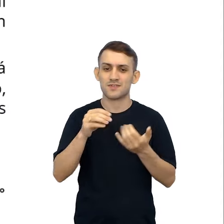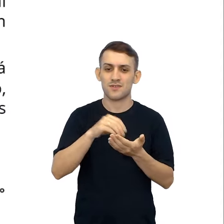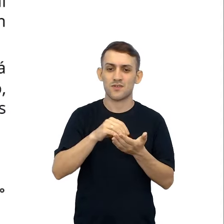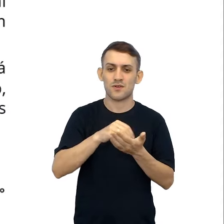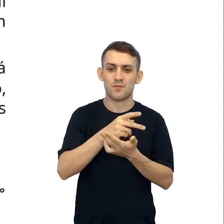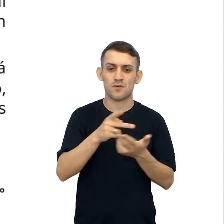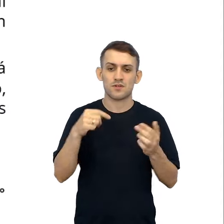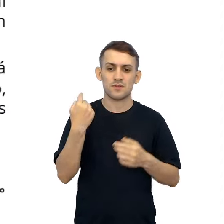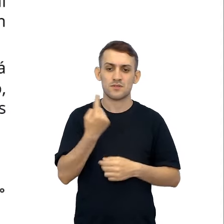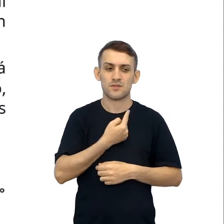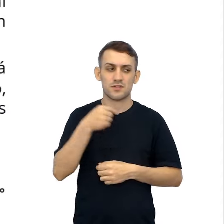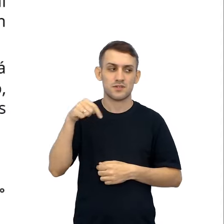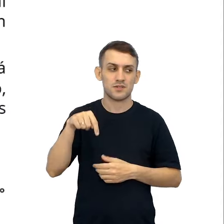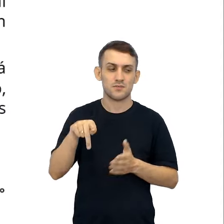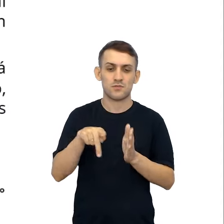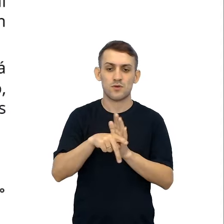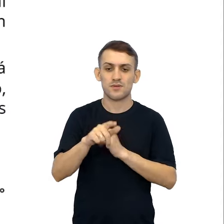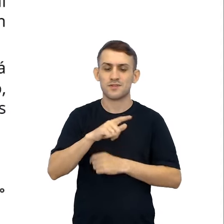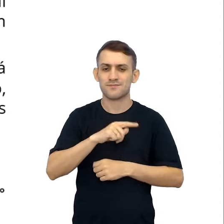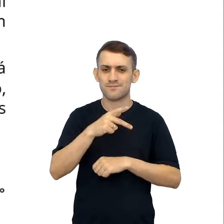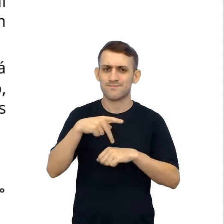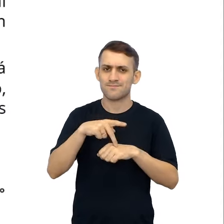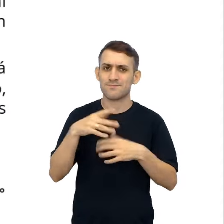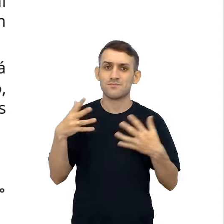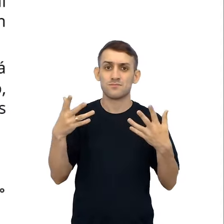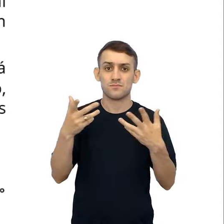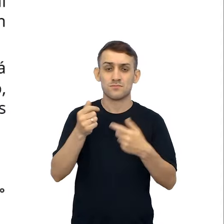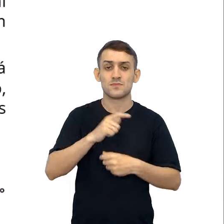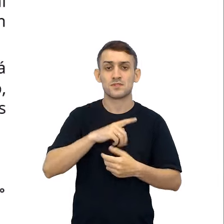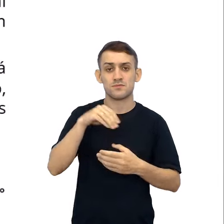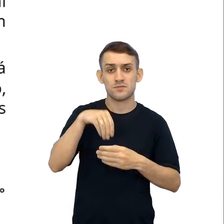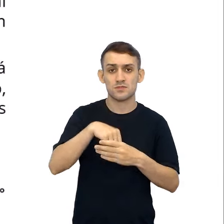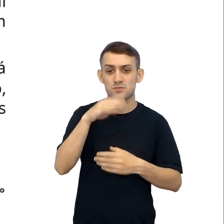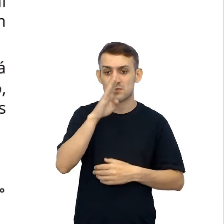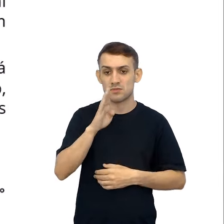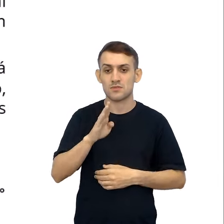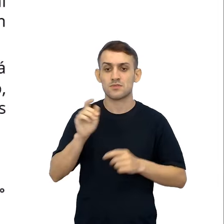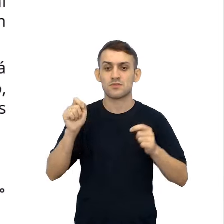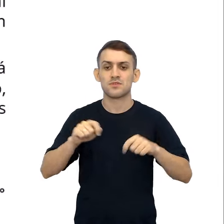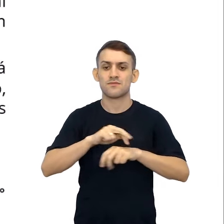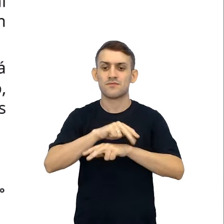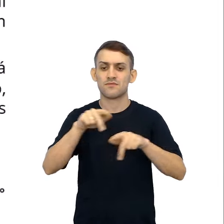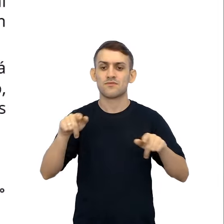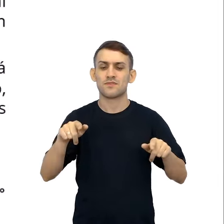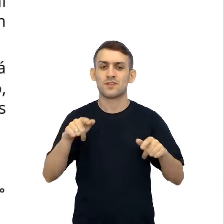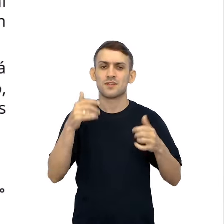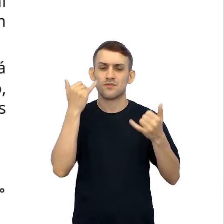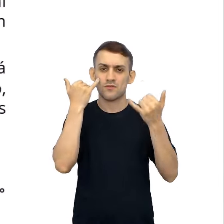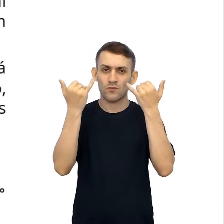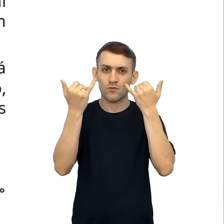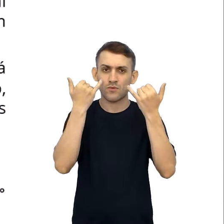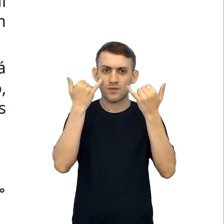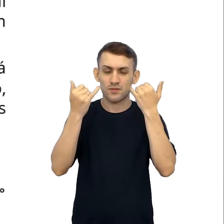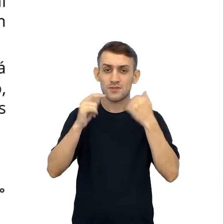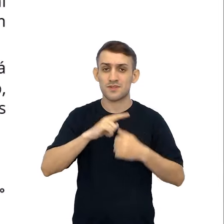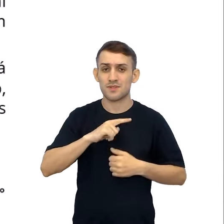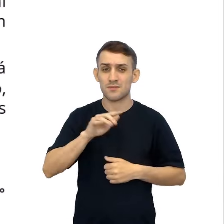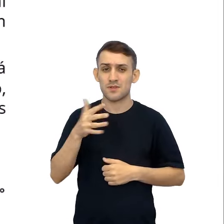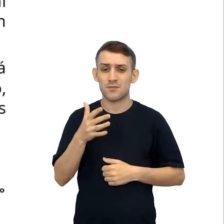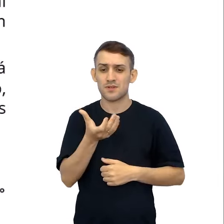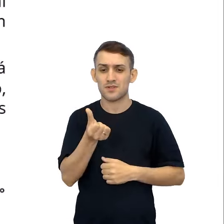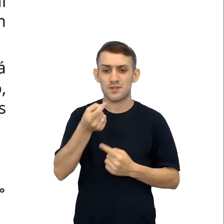riquíssima em nosso país. Em território brasileiro, segundo variadas fontes de informação, há pelo menos